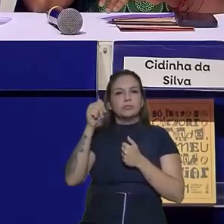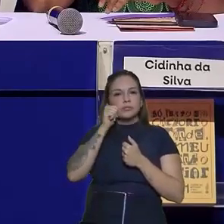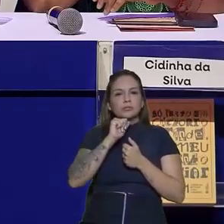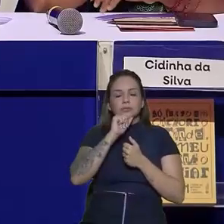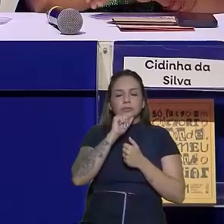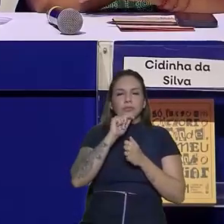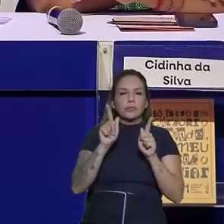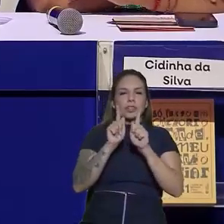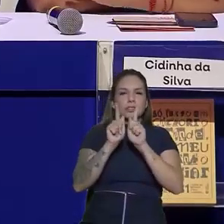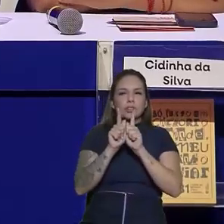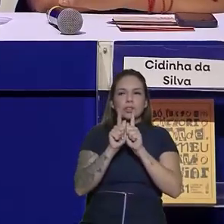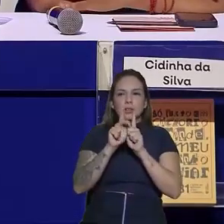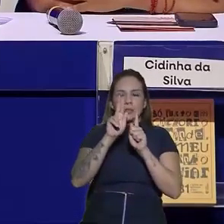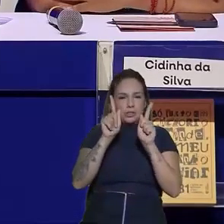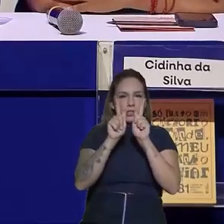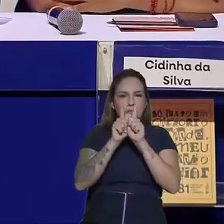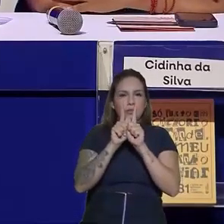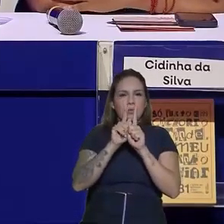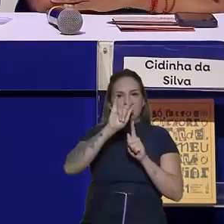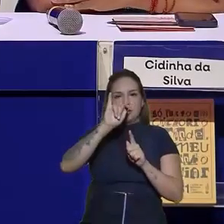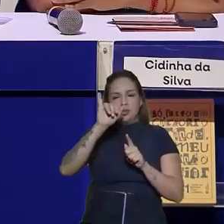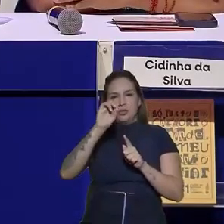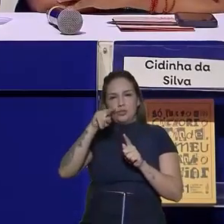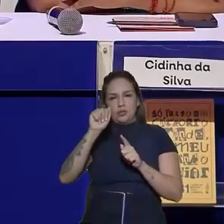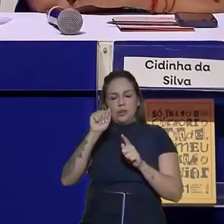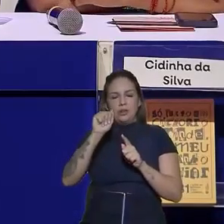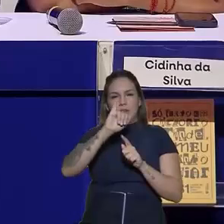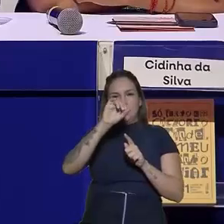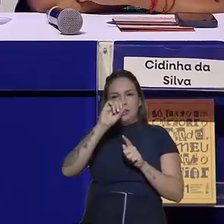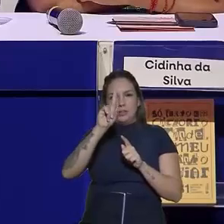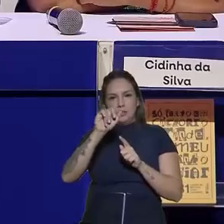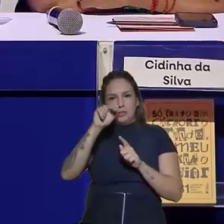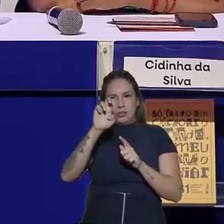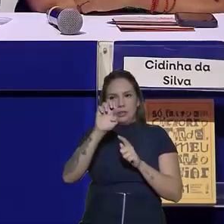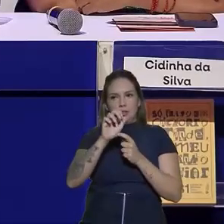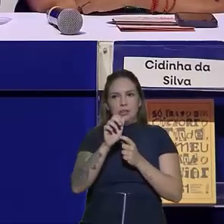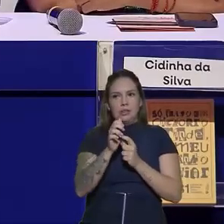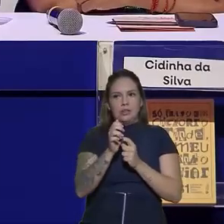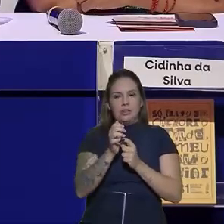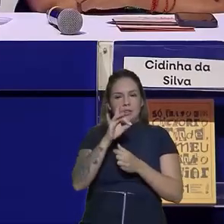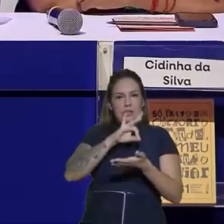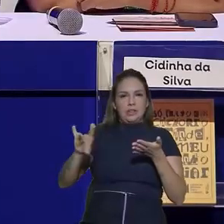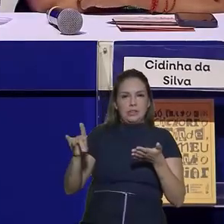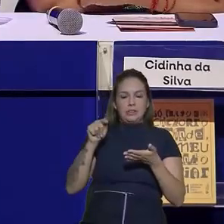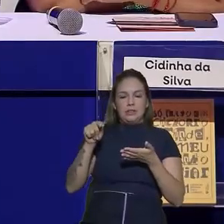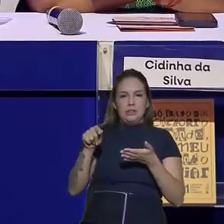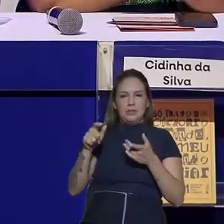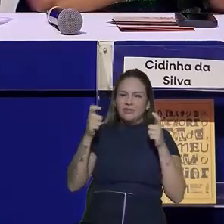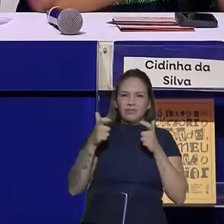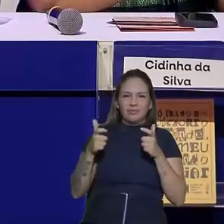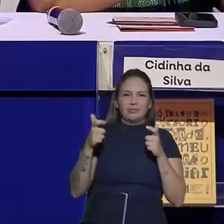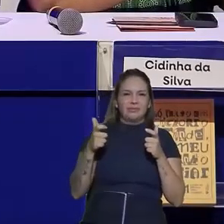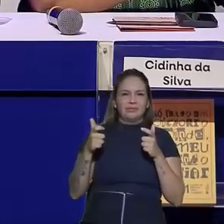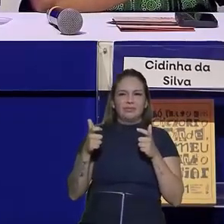mãe gêmea, sua irmã gêmea morta, Joana. Josiane detestava passar por aqueles